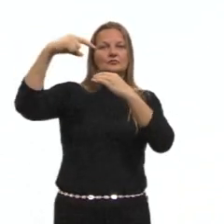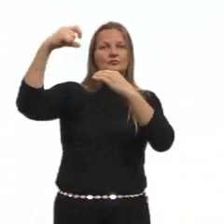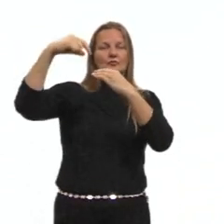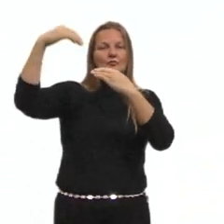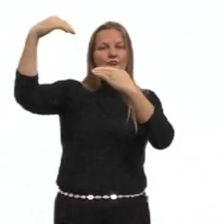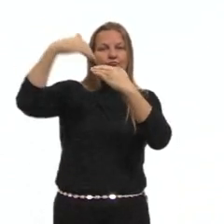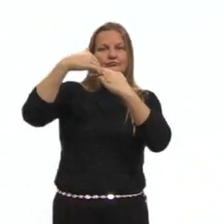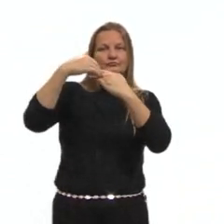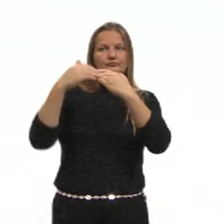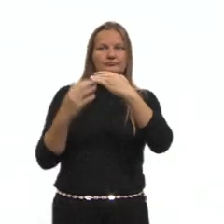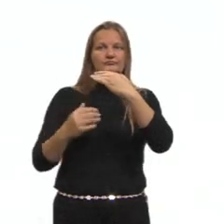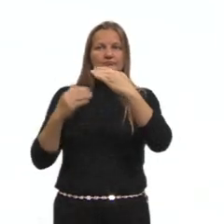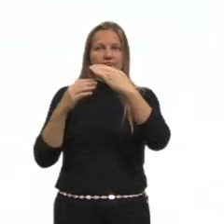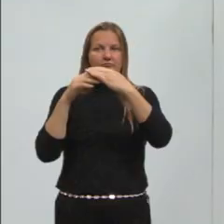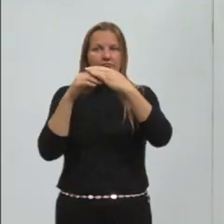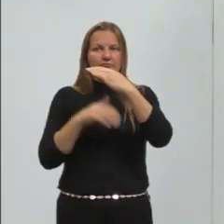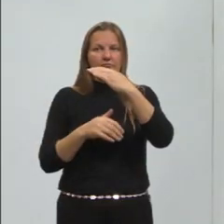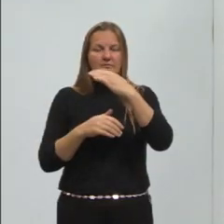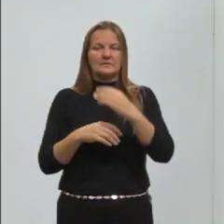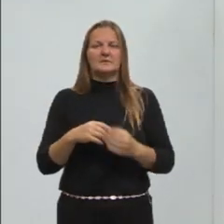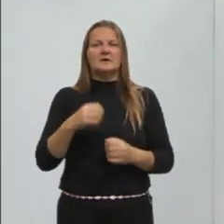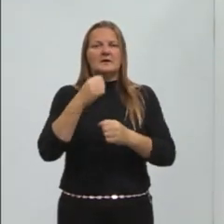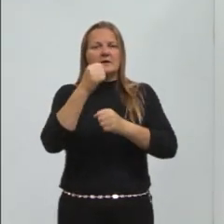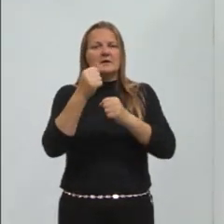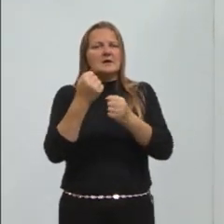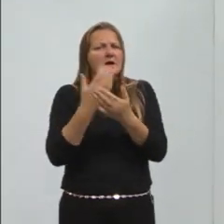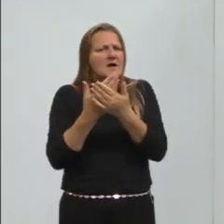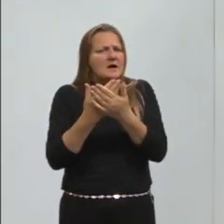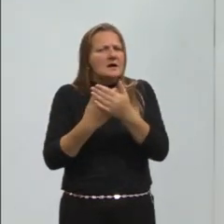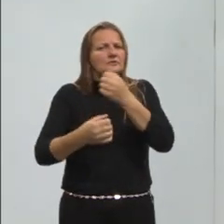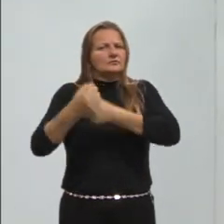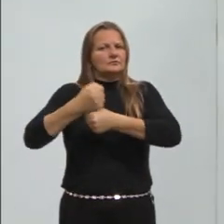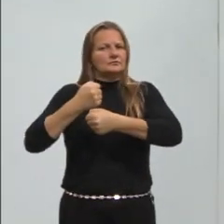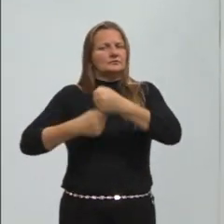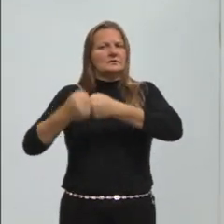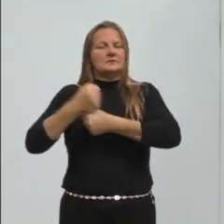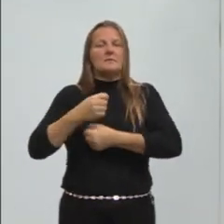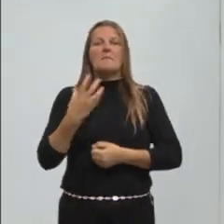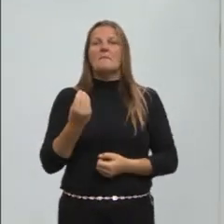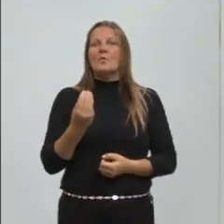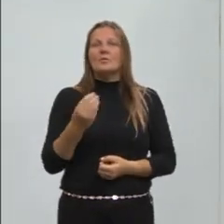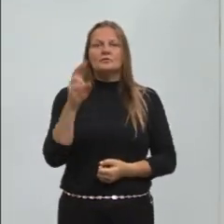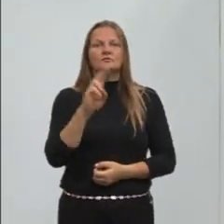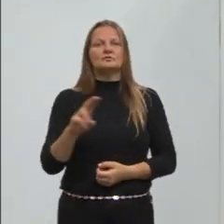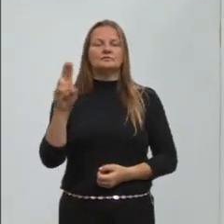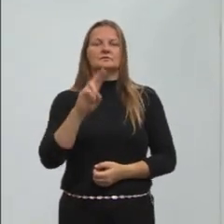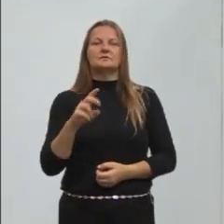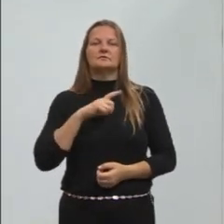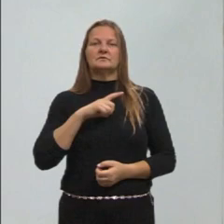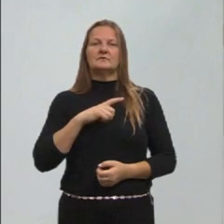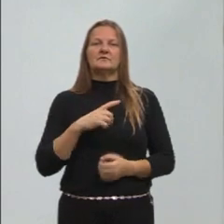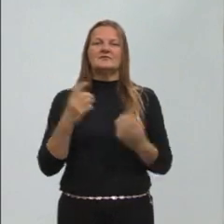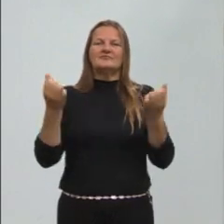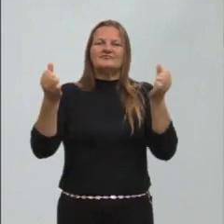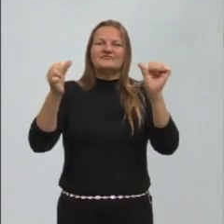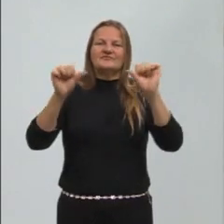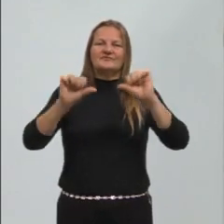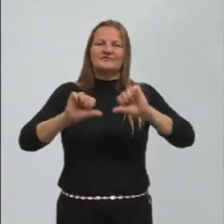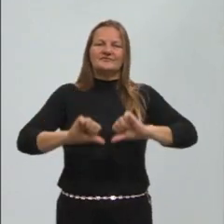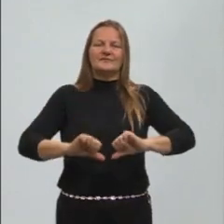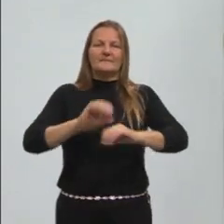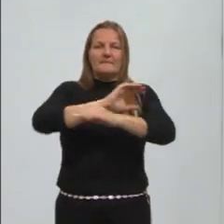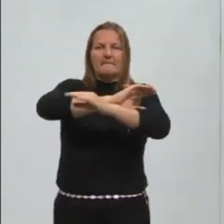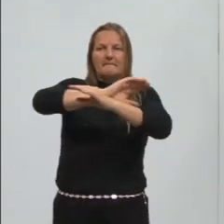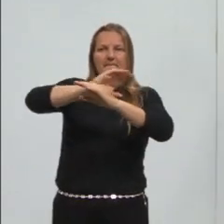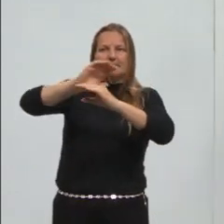CFC que foi a Décadas atrás né que eles eram utilizadas em grandes quantidades se trouxe um grande prejuízo para a camada de